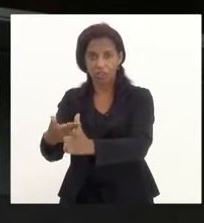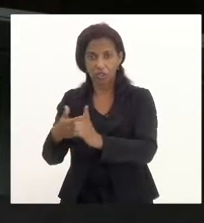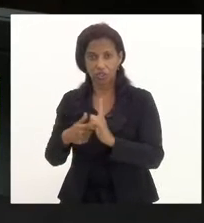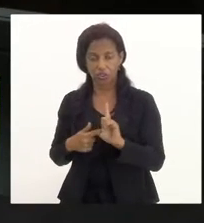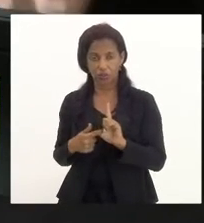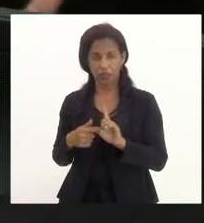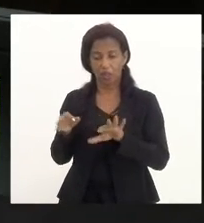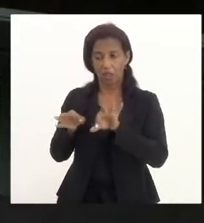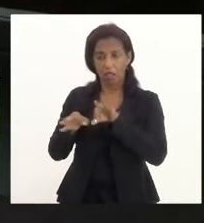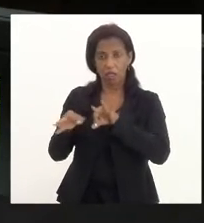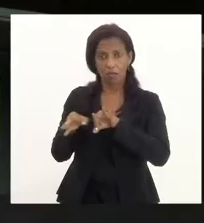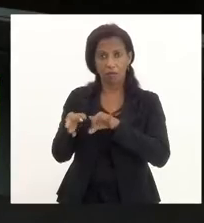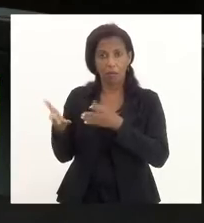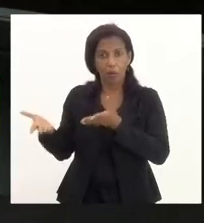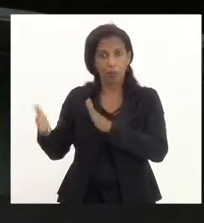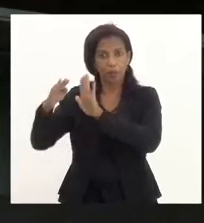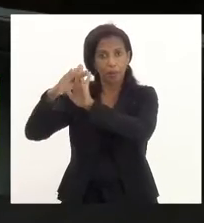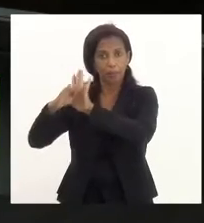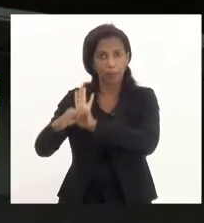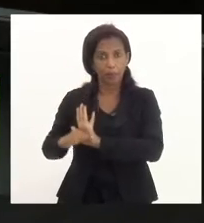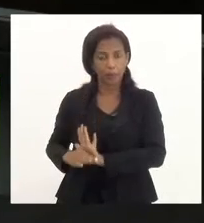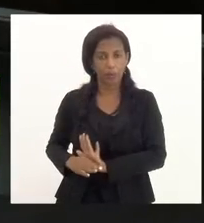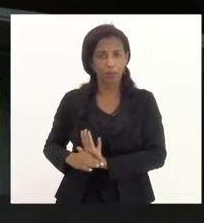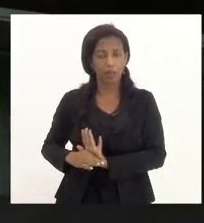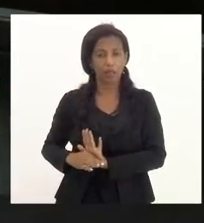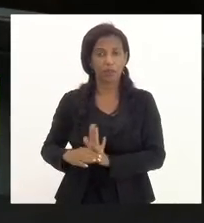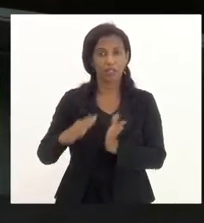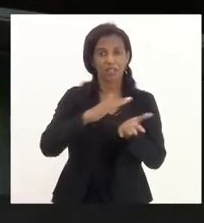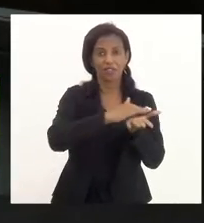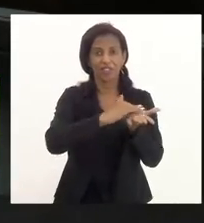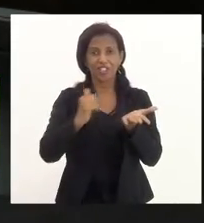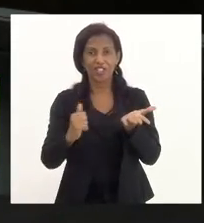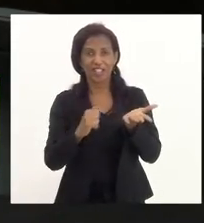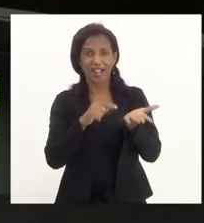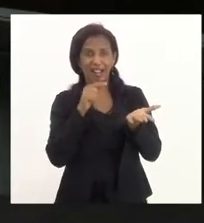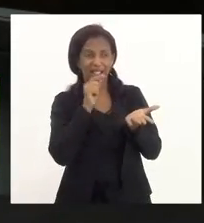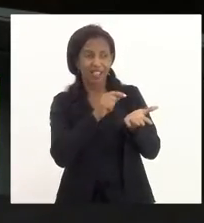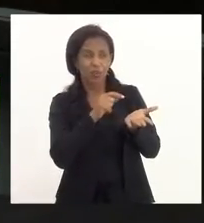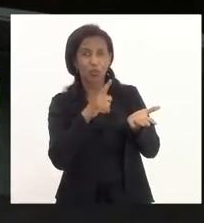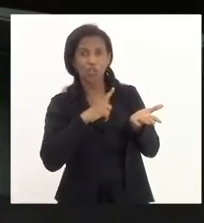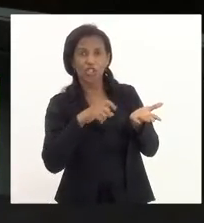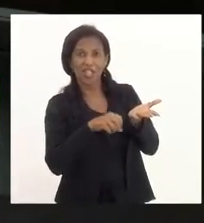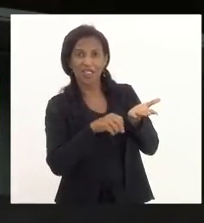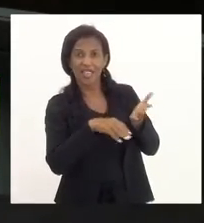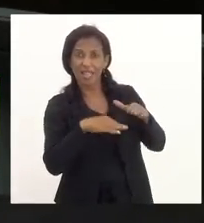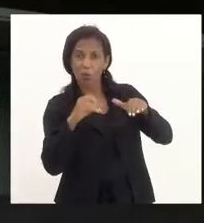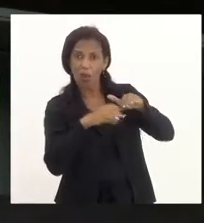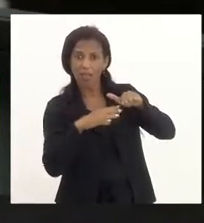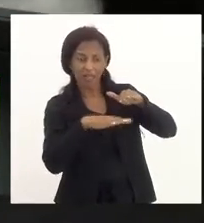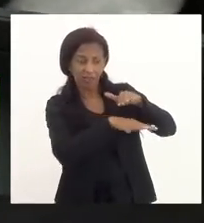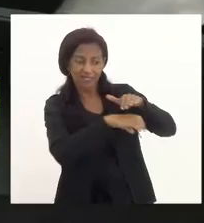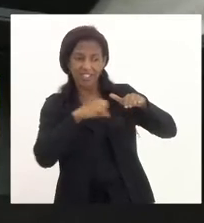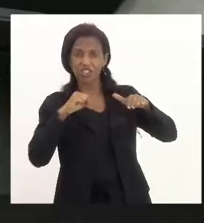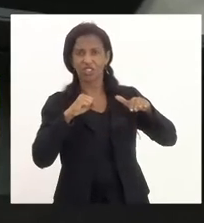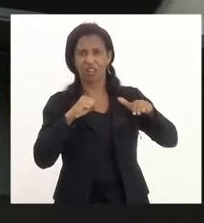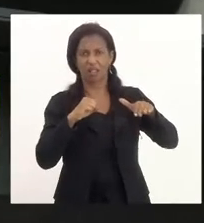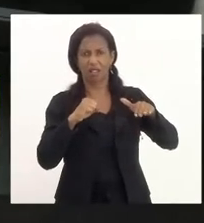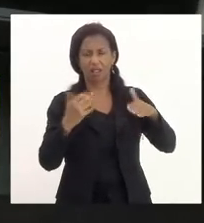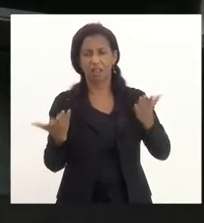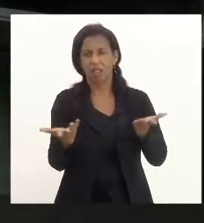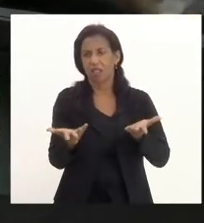da forma como está programado a gente vai tirar do caixa porque no final das contas como ao longo